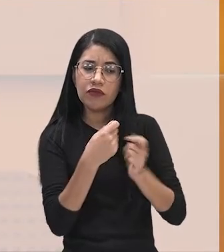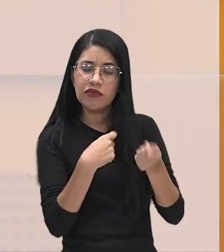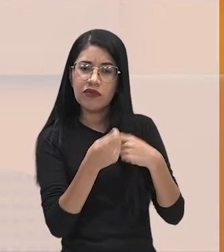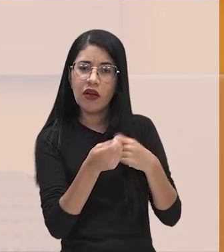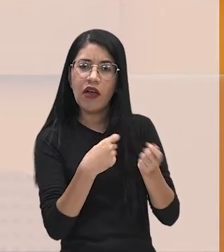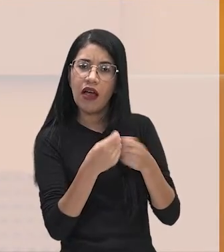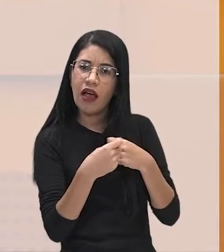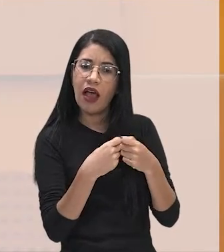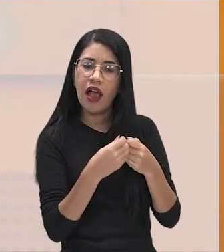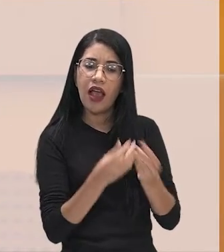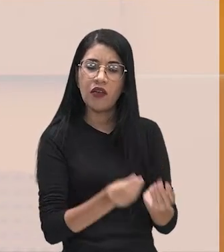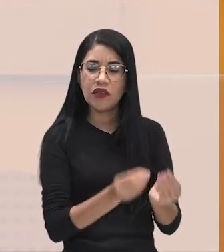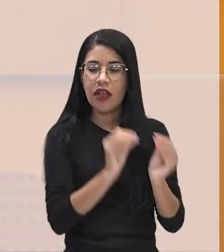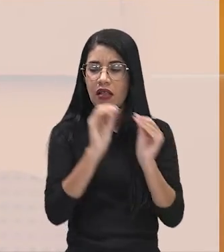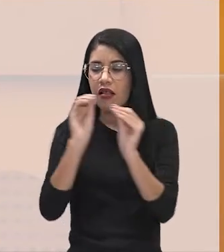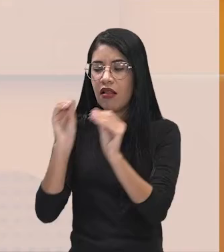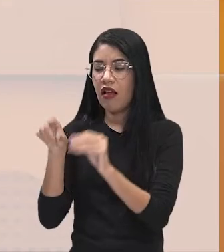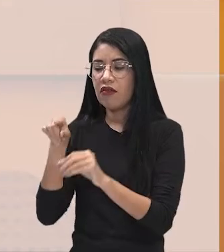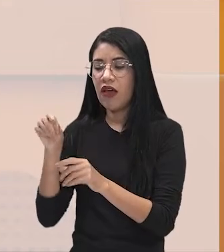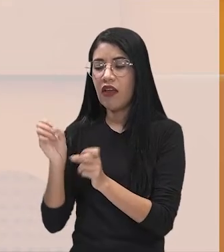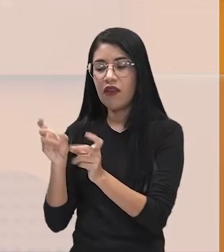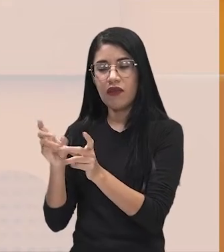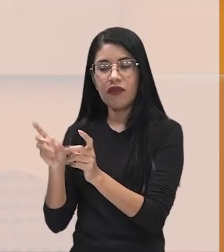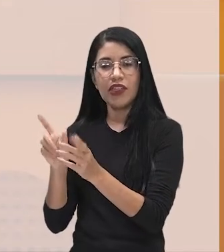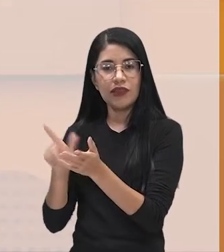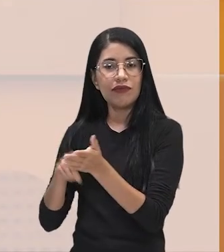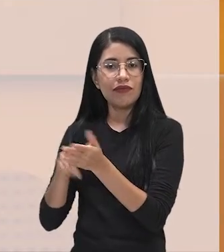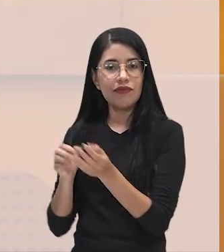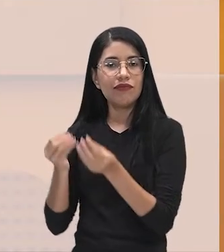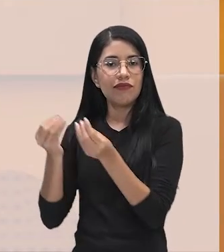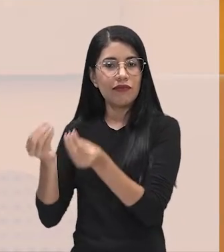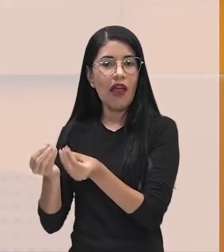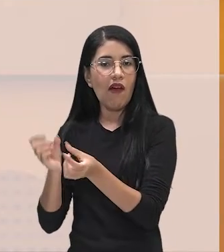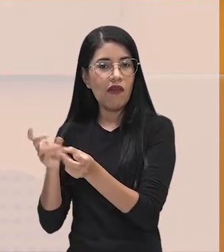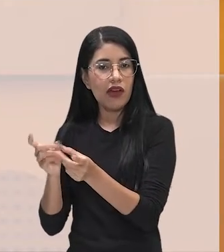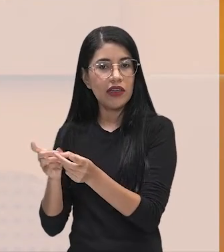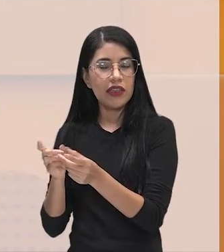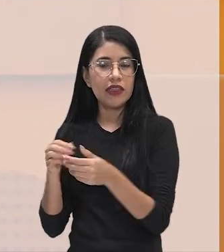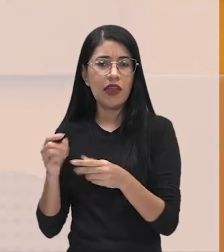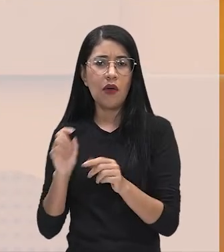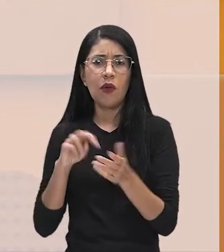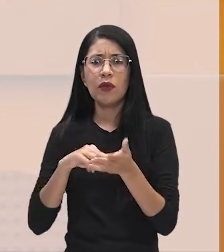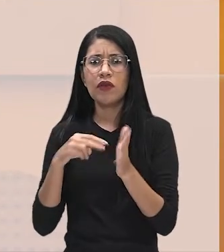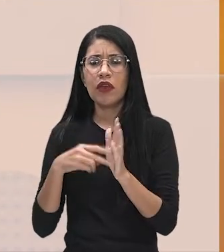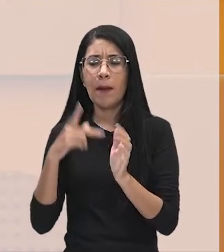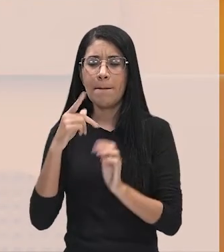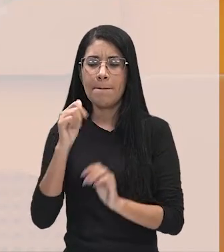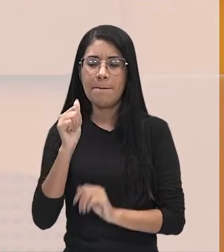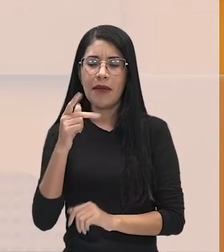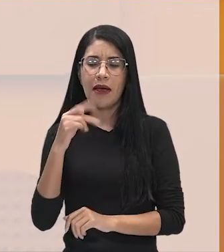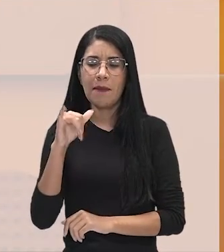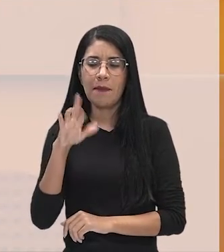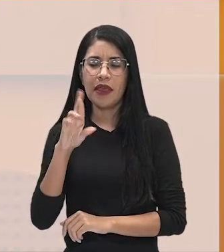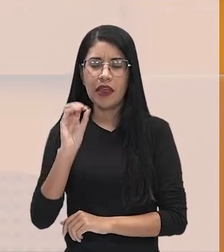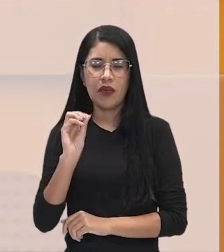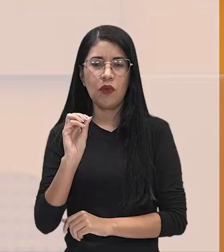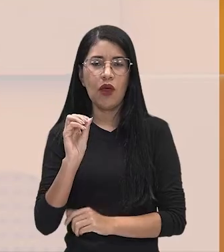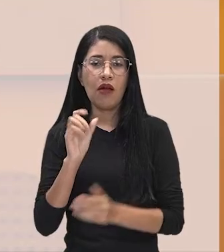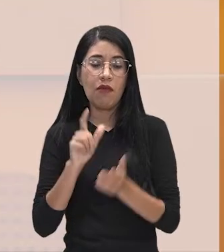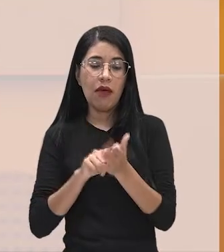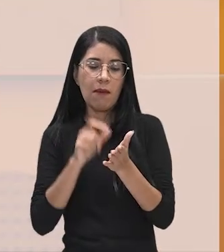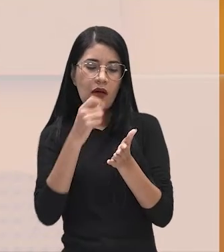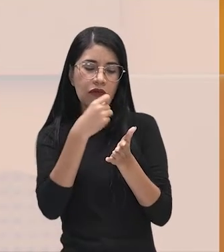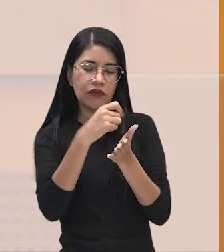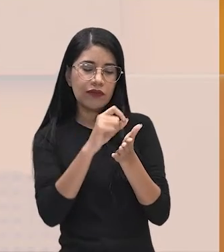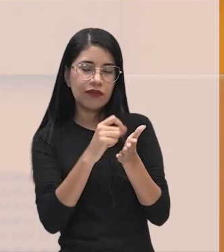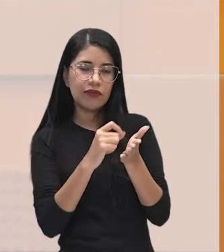o papiro para outras regiões. Lembra que professora, o que é o papiro? Era onde a gente escrevia, era como se fosse uma folha